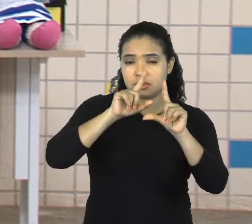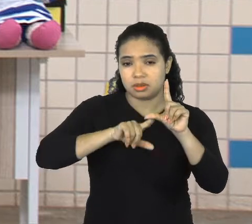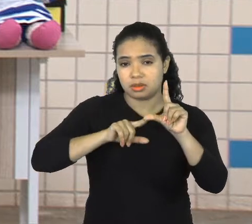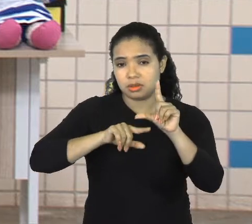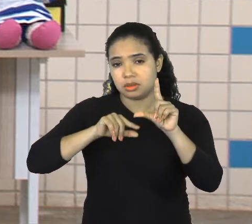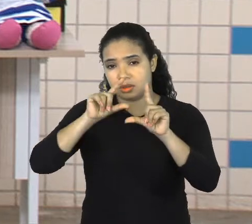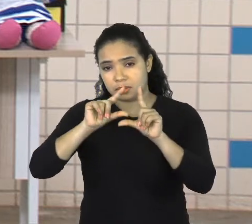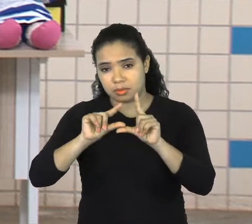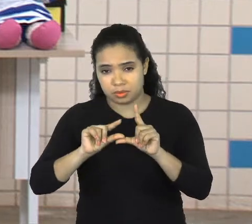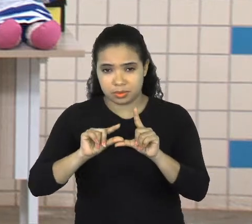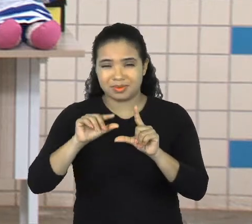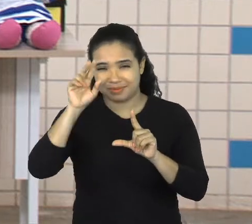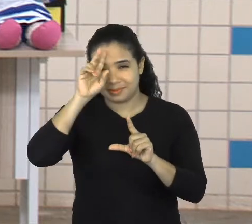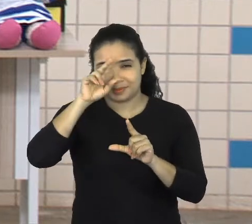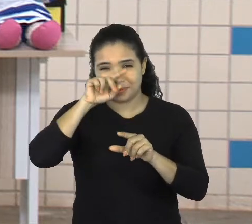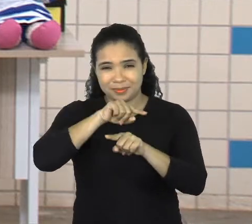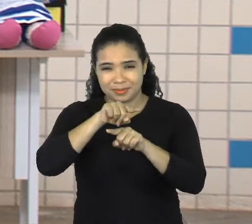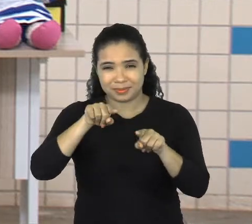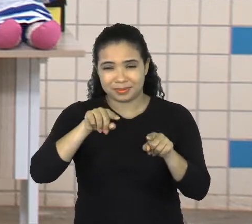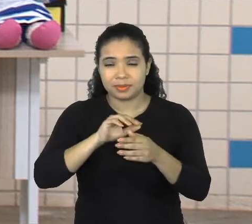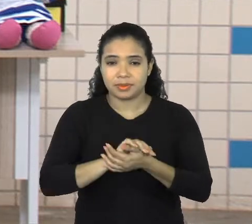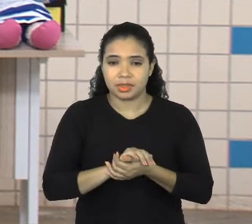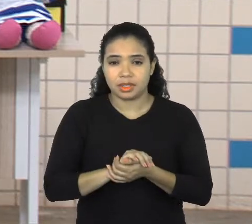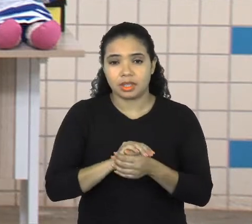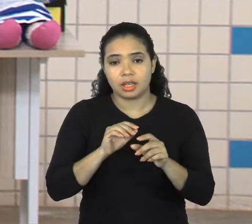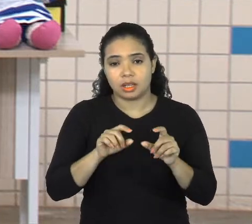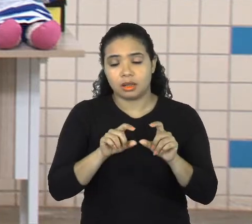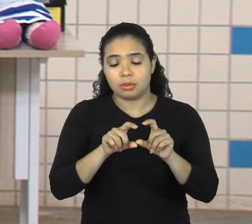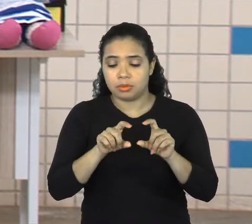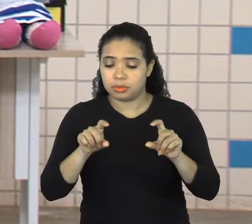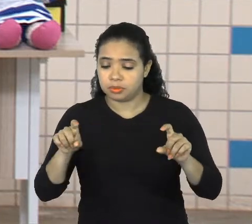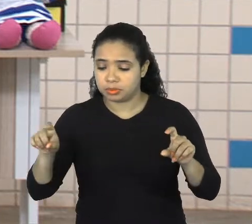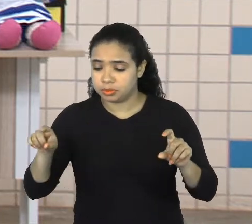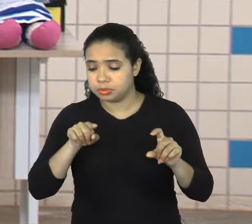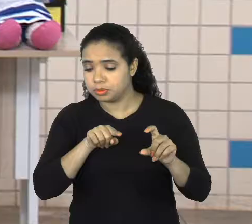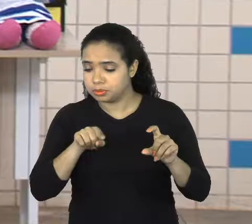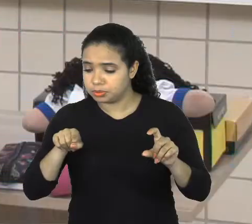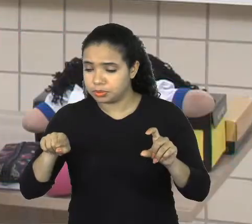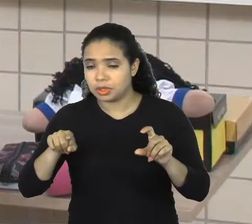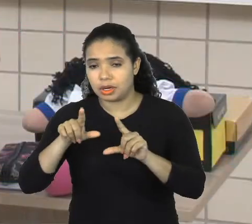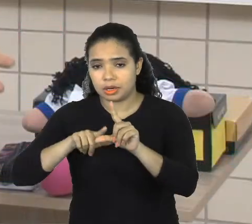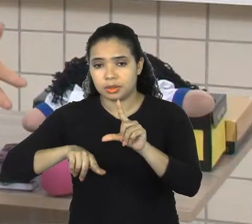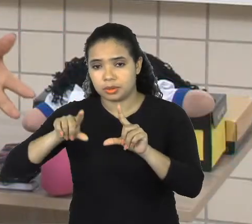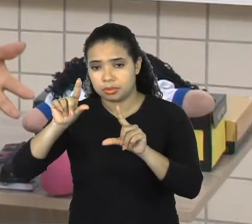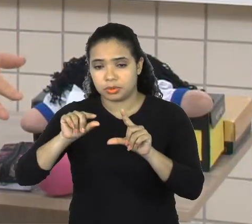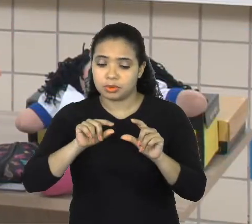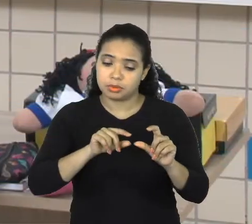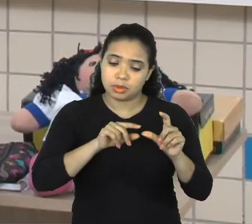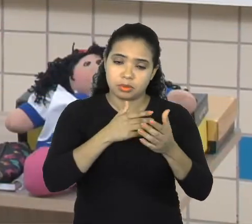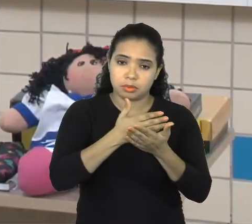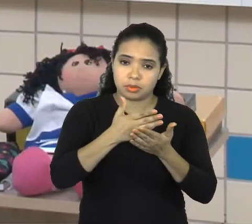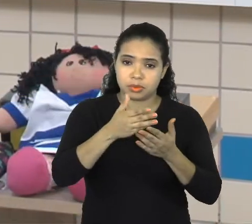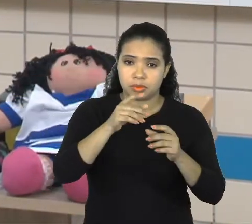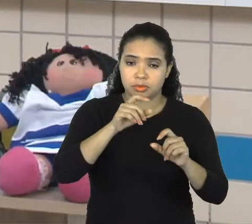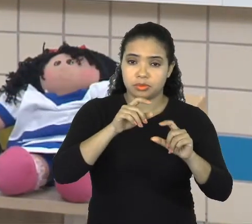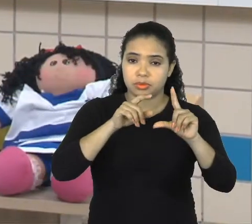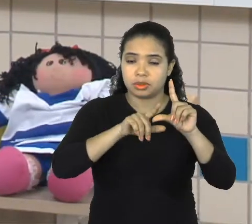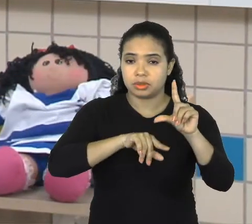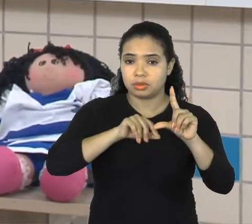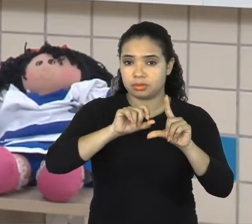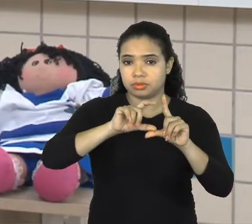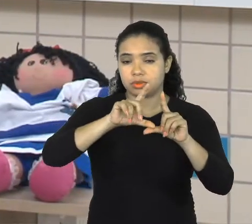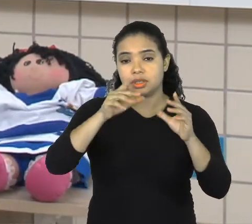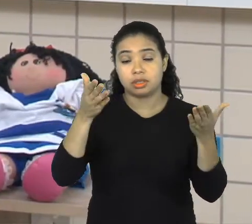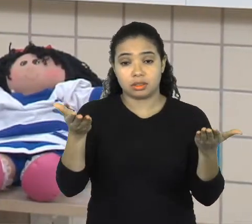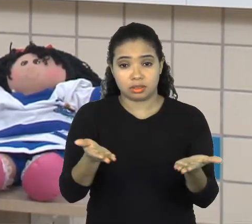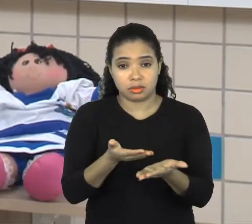frase, iniciar com letra maiúscula. No meio, letra minúscula. E agora nós vamos, crianças, partir para a nossa aula de hoje,